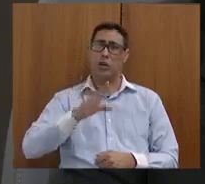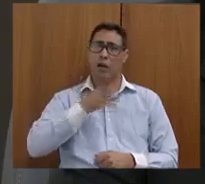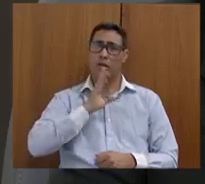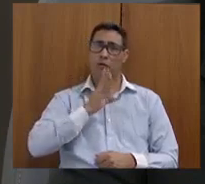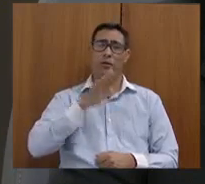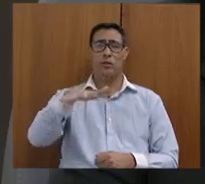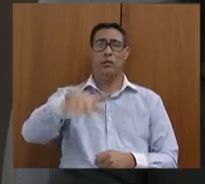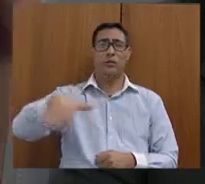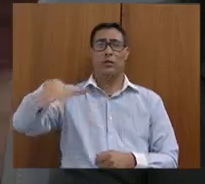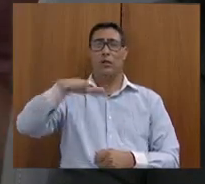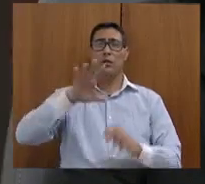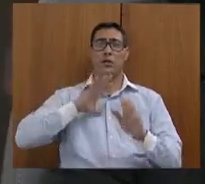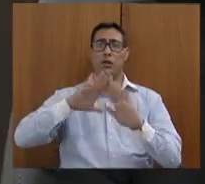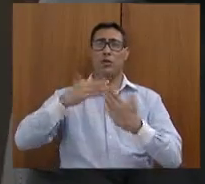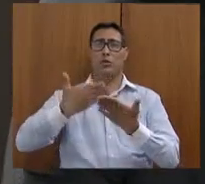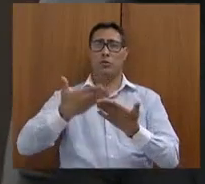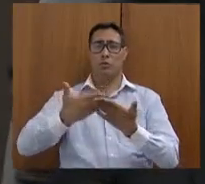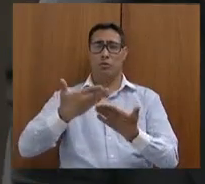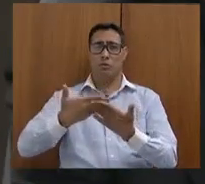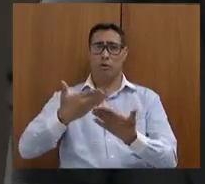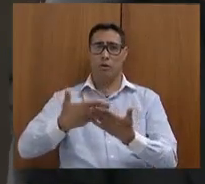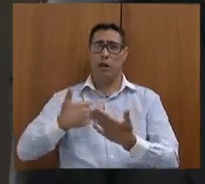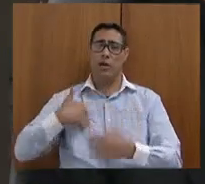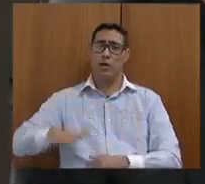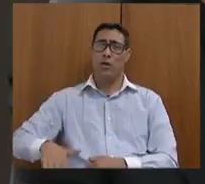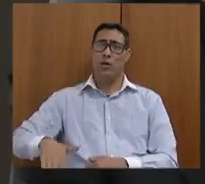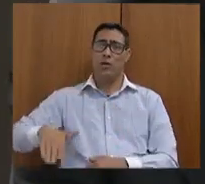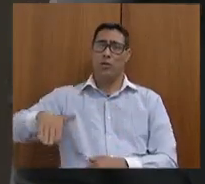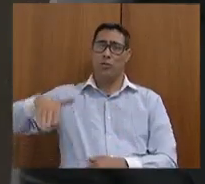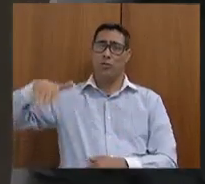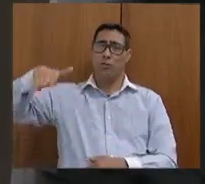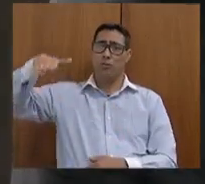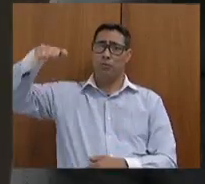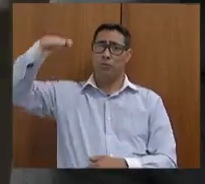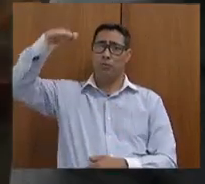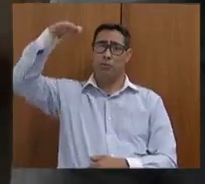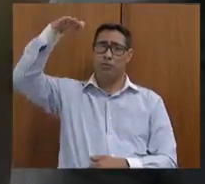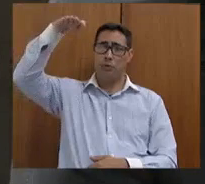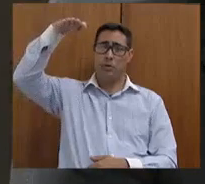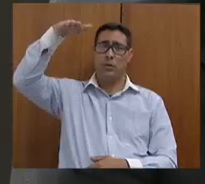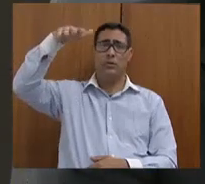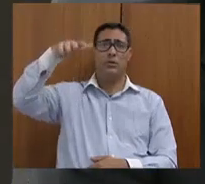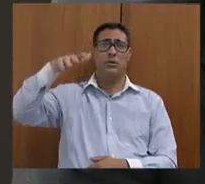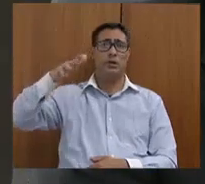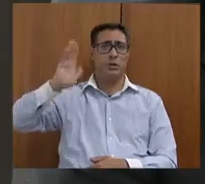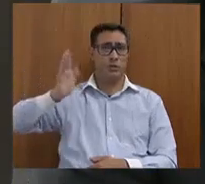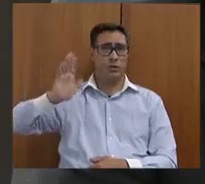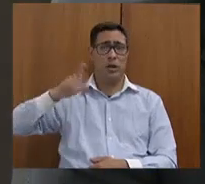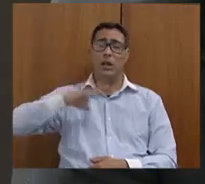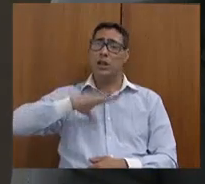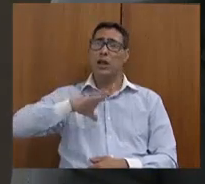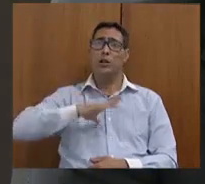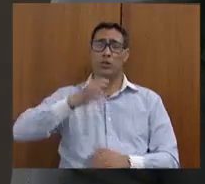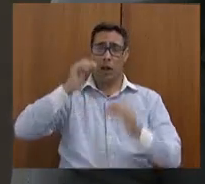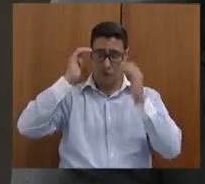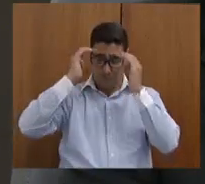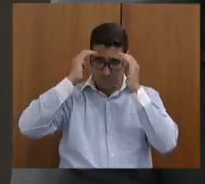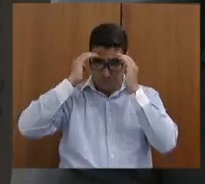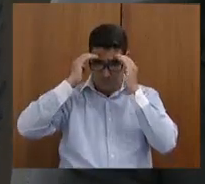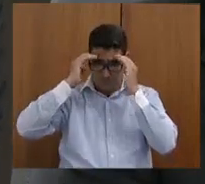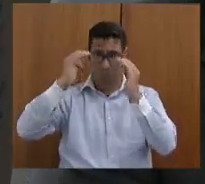escolar desde o meu berço desde a minha infância e eu tenho um respeito muito